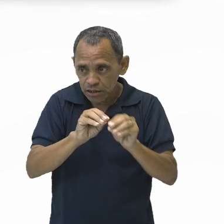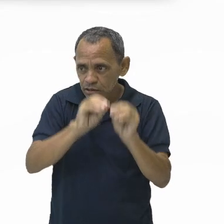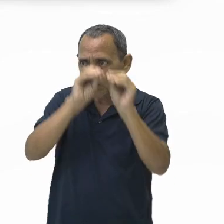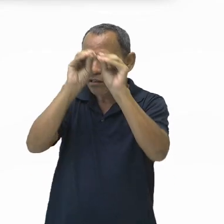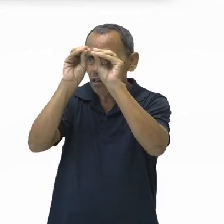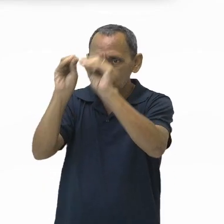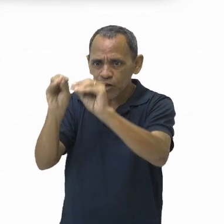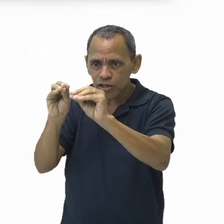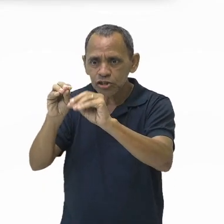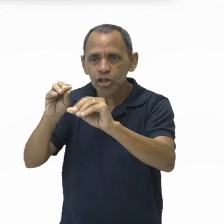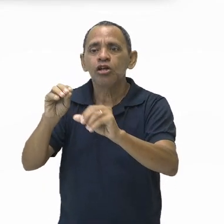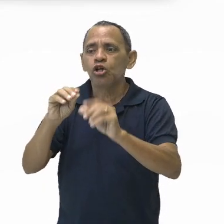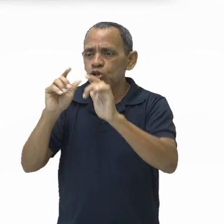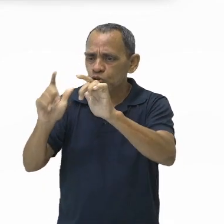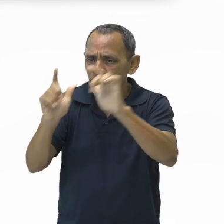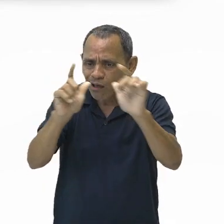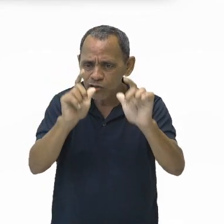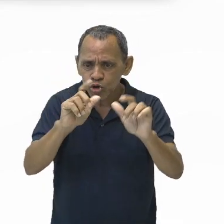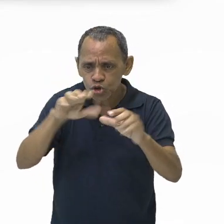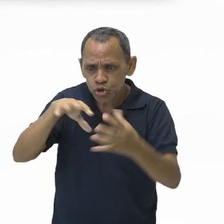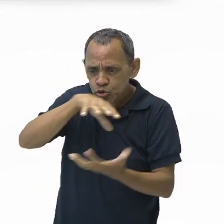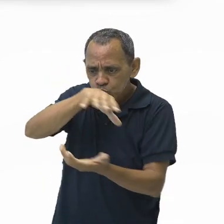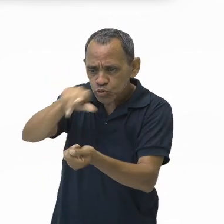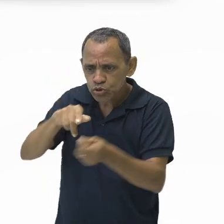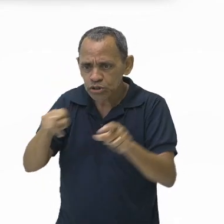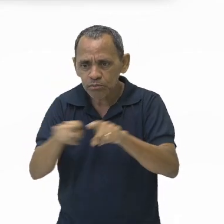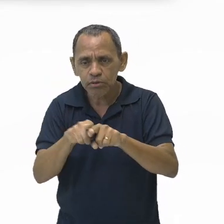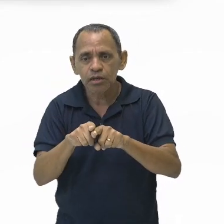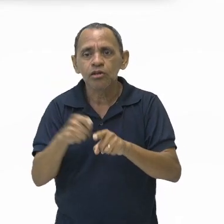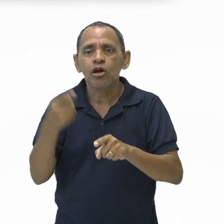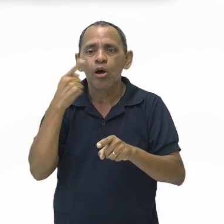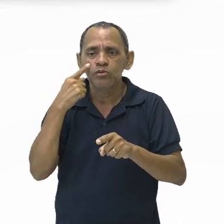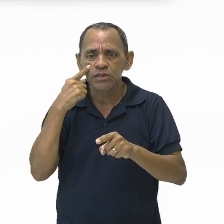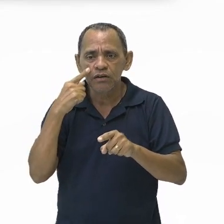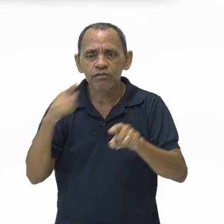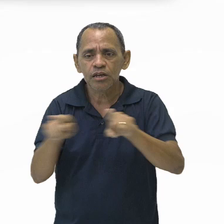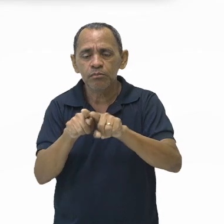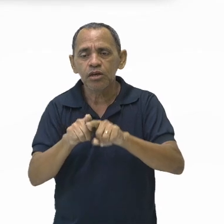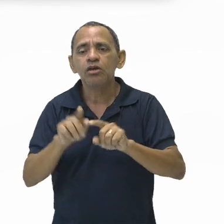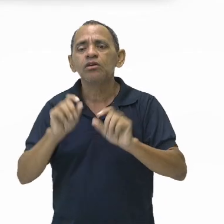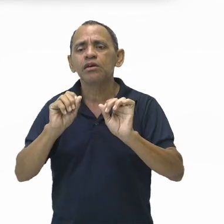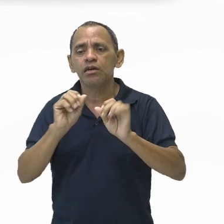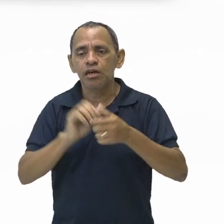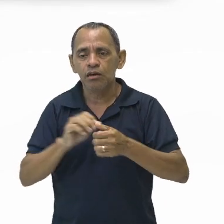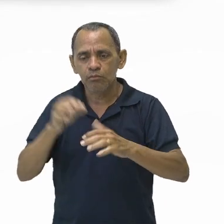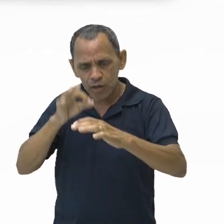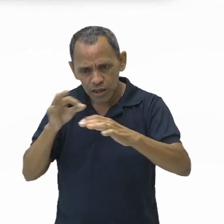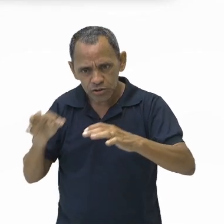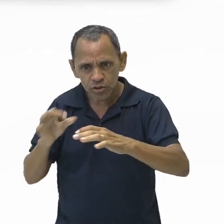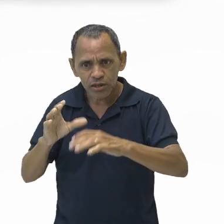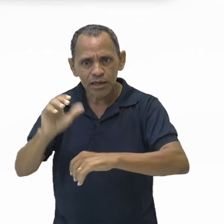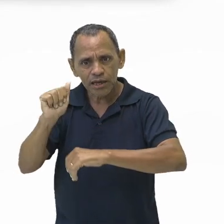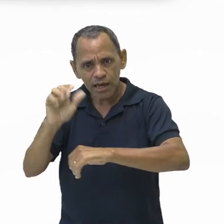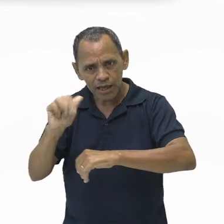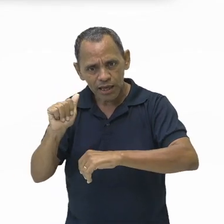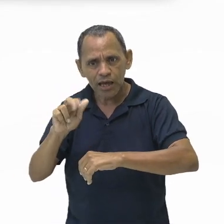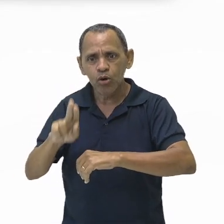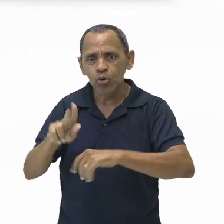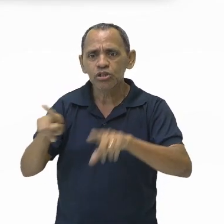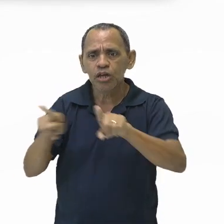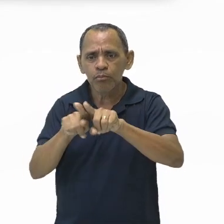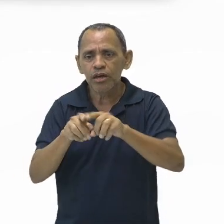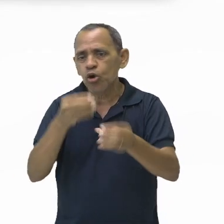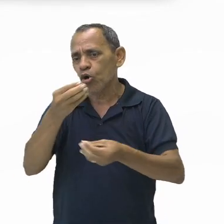do mundo. Né? A gente observa, por exemplo, plantas ali, né, plantações ali como a de cacau, por exemplo. A gente sabe que o cacau